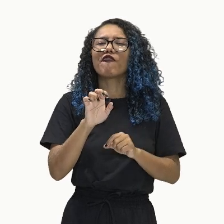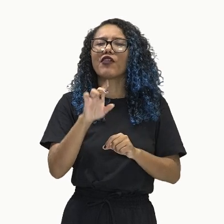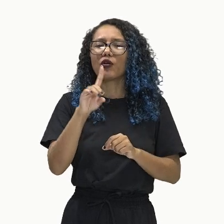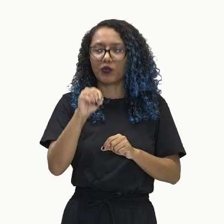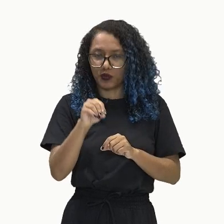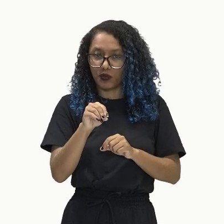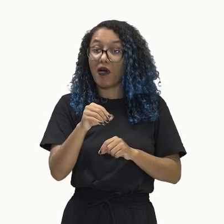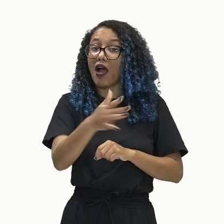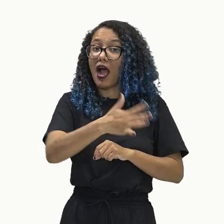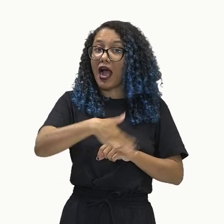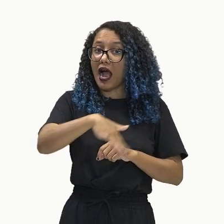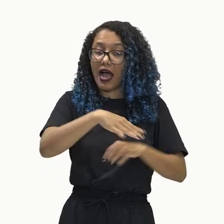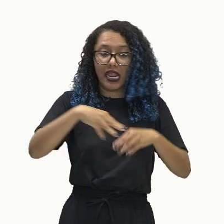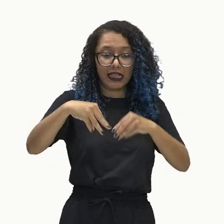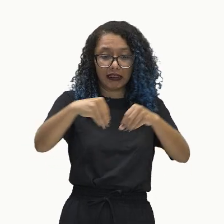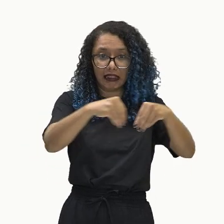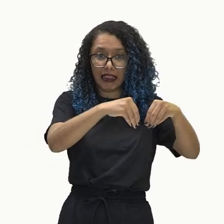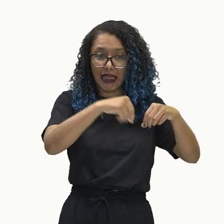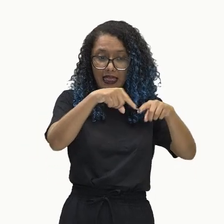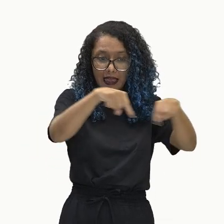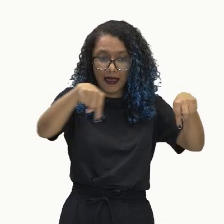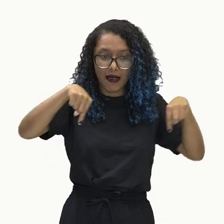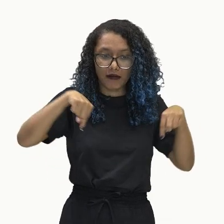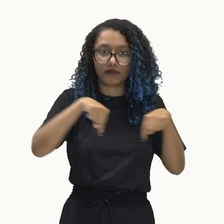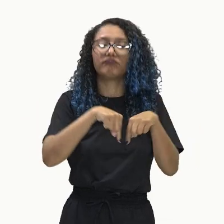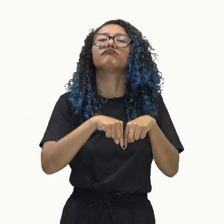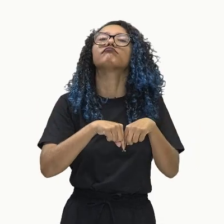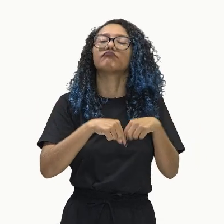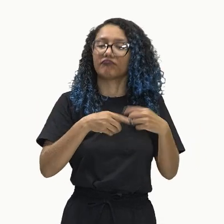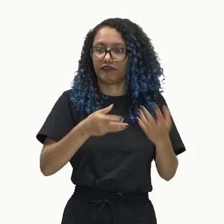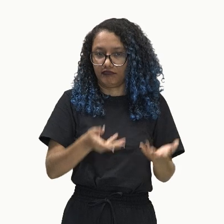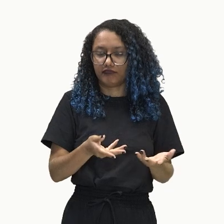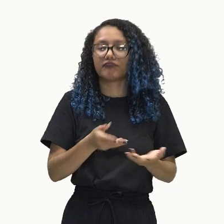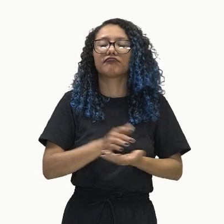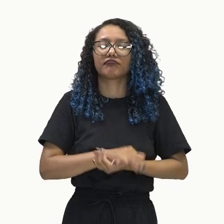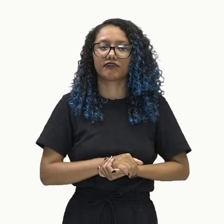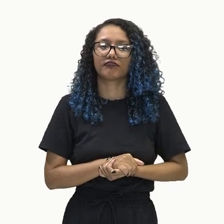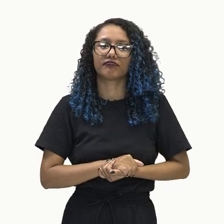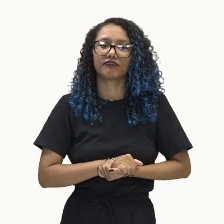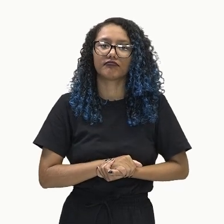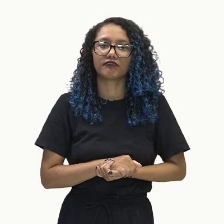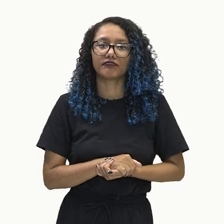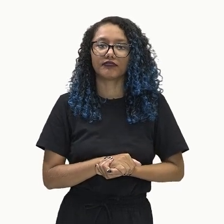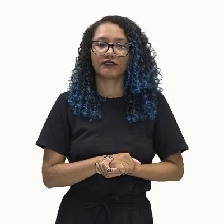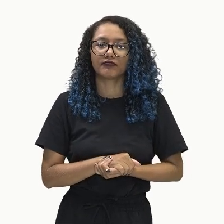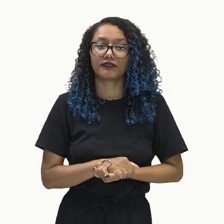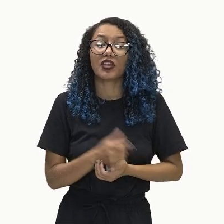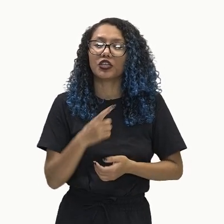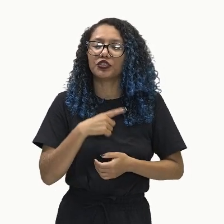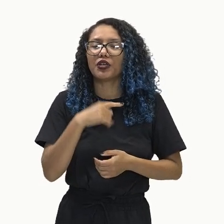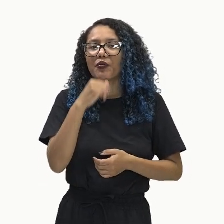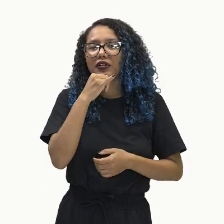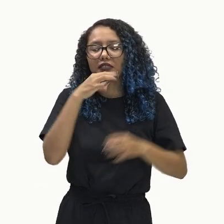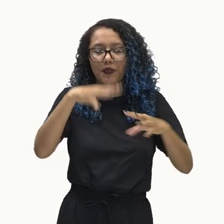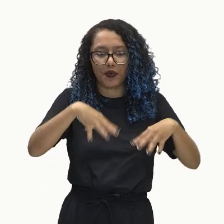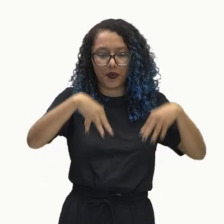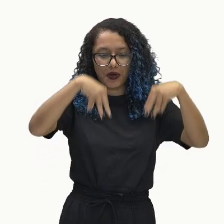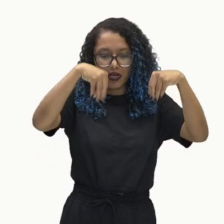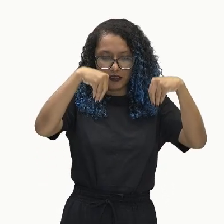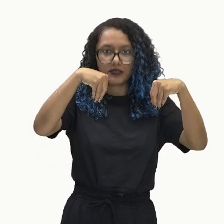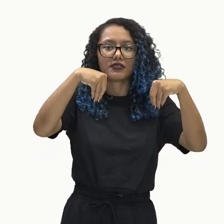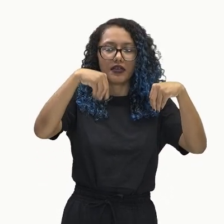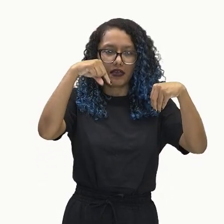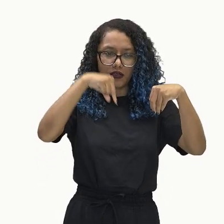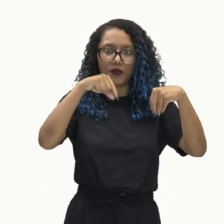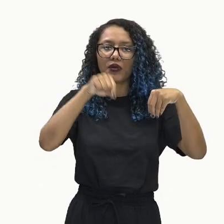porções territoriais. Isso é o feudo. Basicamente, um feudo era composto de um castelo, que tinha ali os